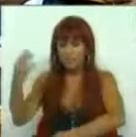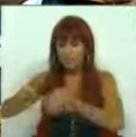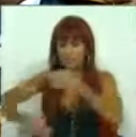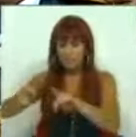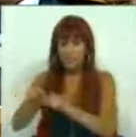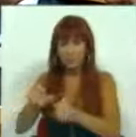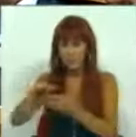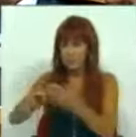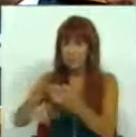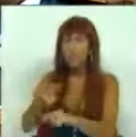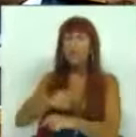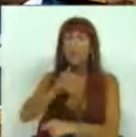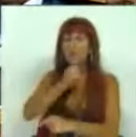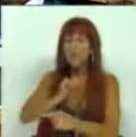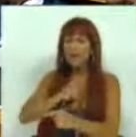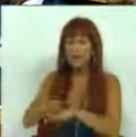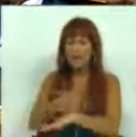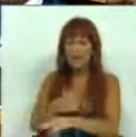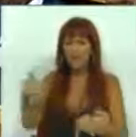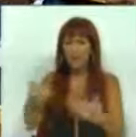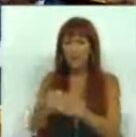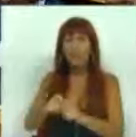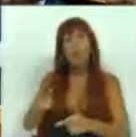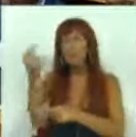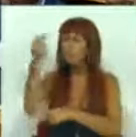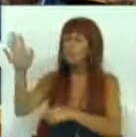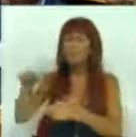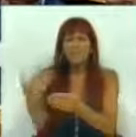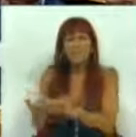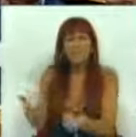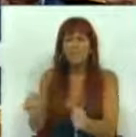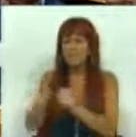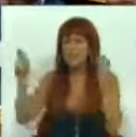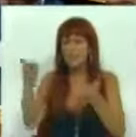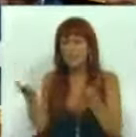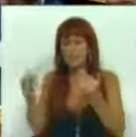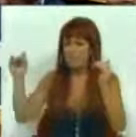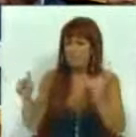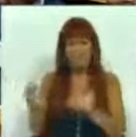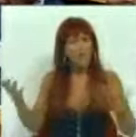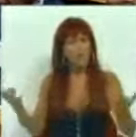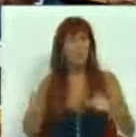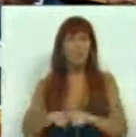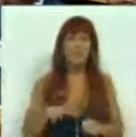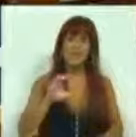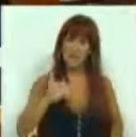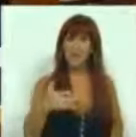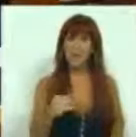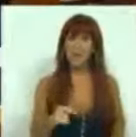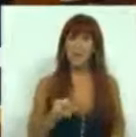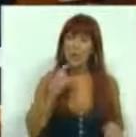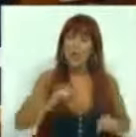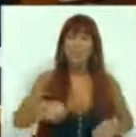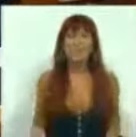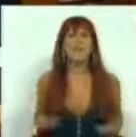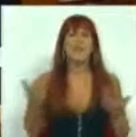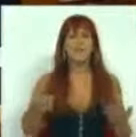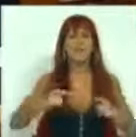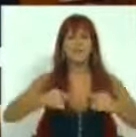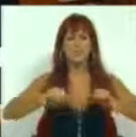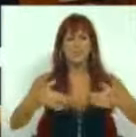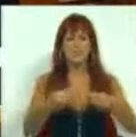jurídica do testamento vital para o tornar mais definitivo e, porventura, menos equilibrado. Quanto ao CDS, volta a apresentar a